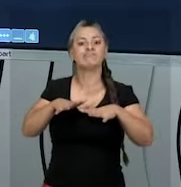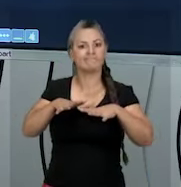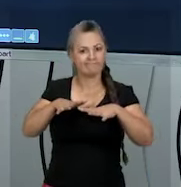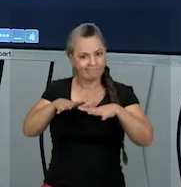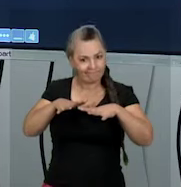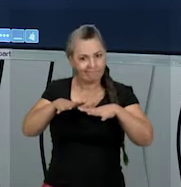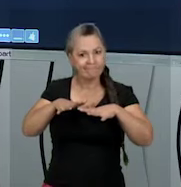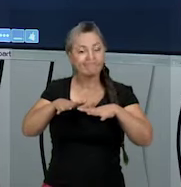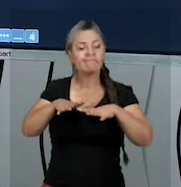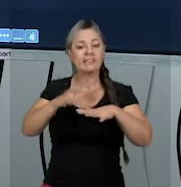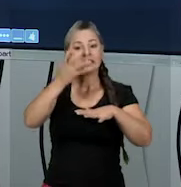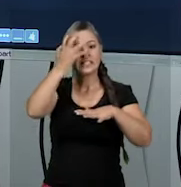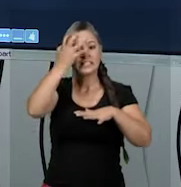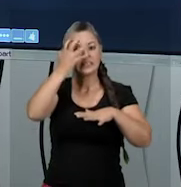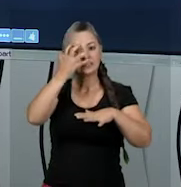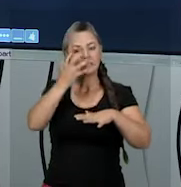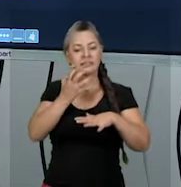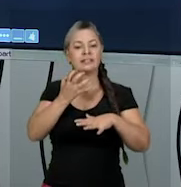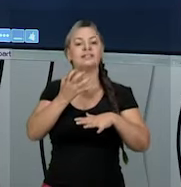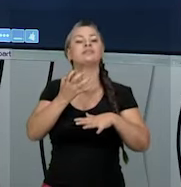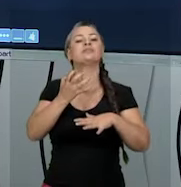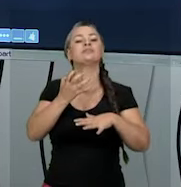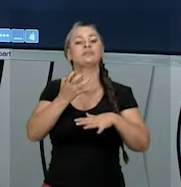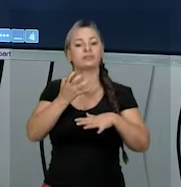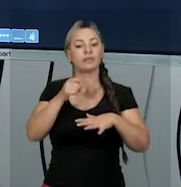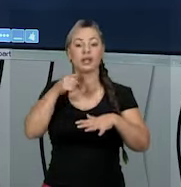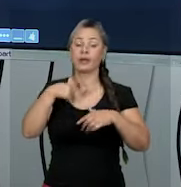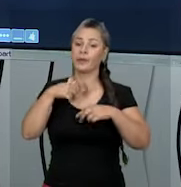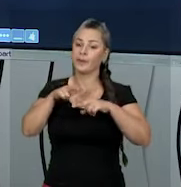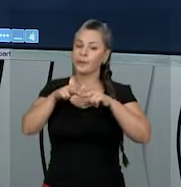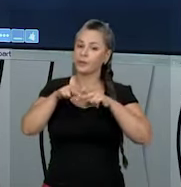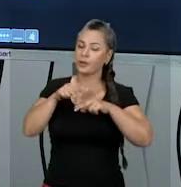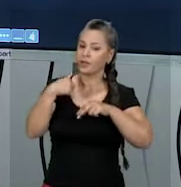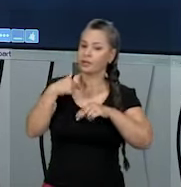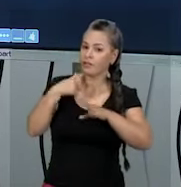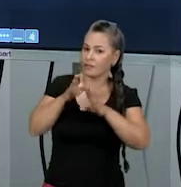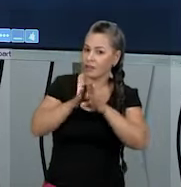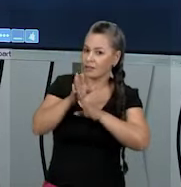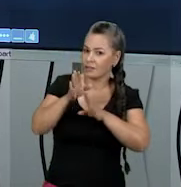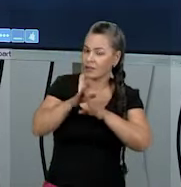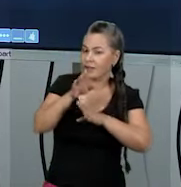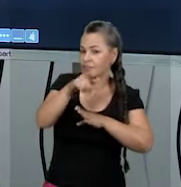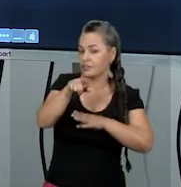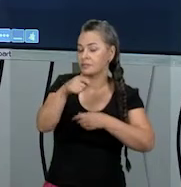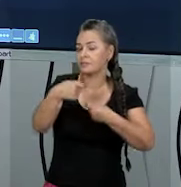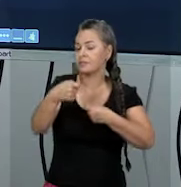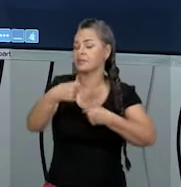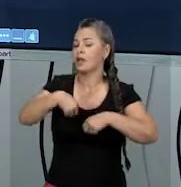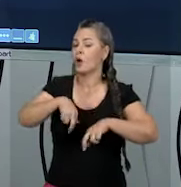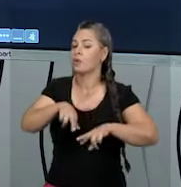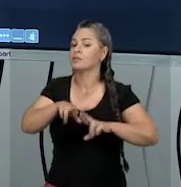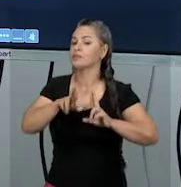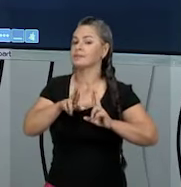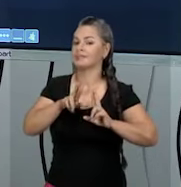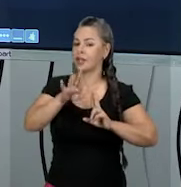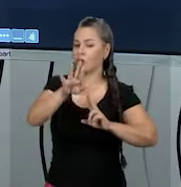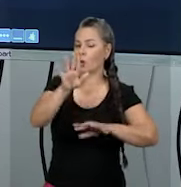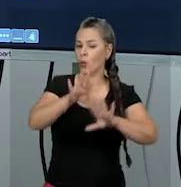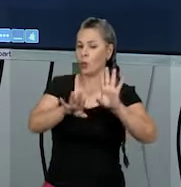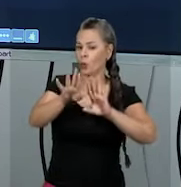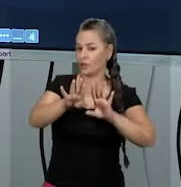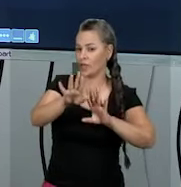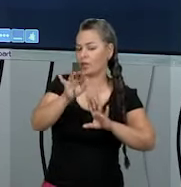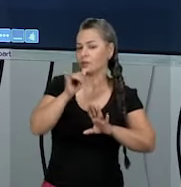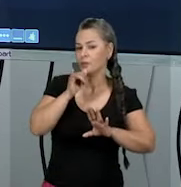isso, fica a dica de ter sempre a responsabilidade no trânsito, ter